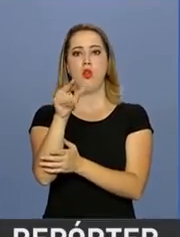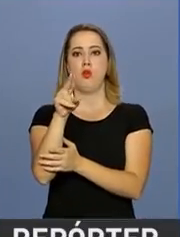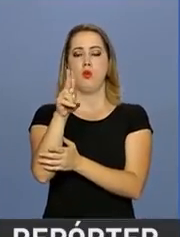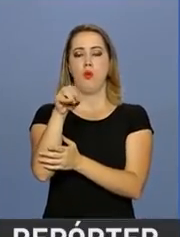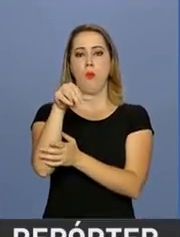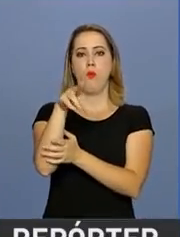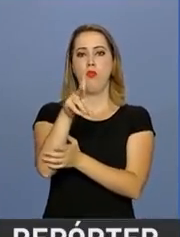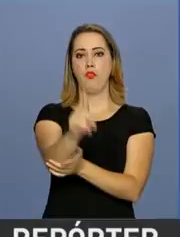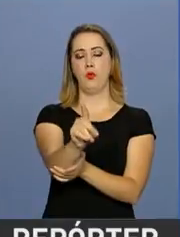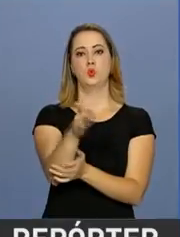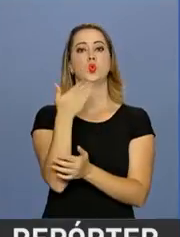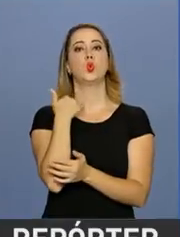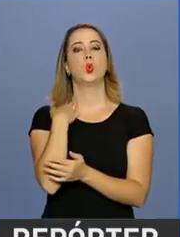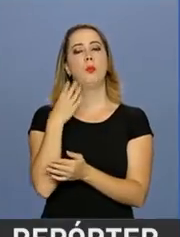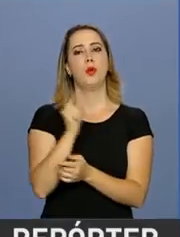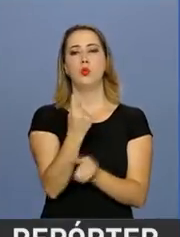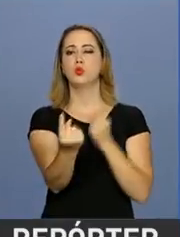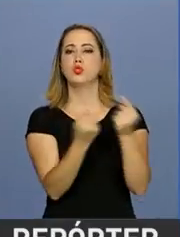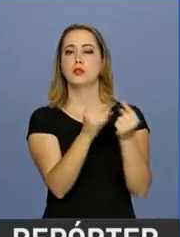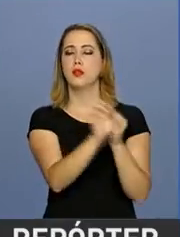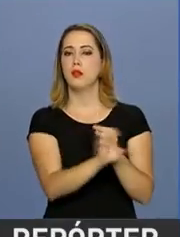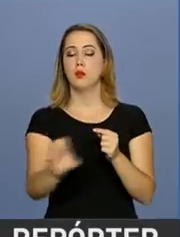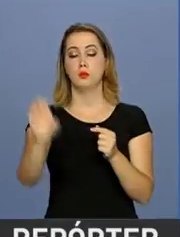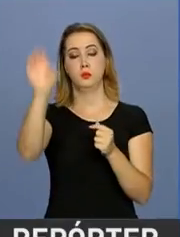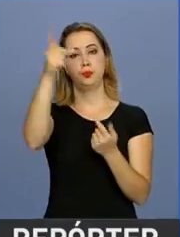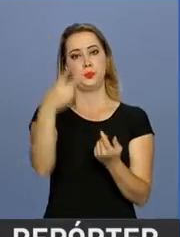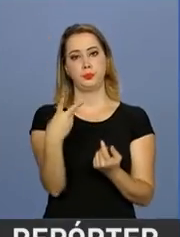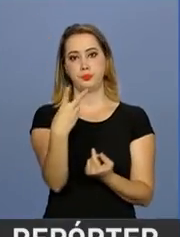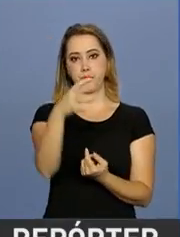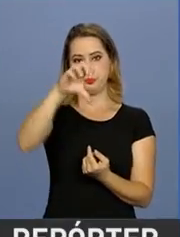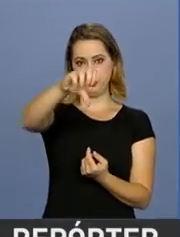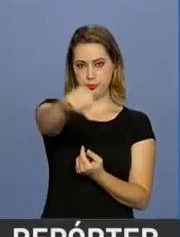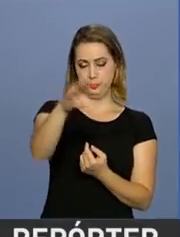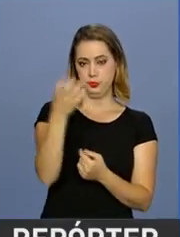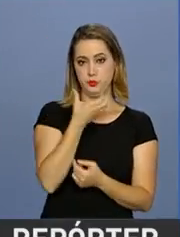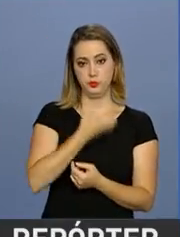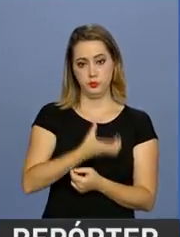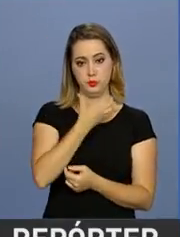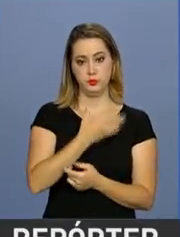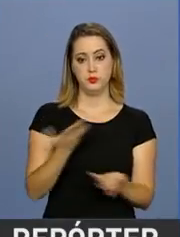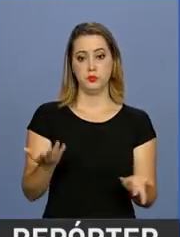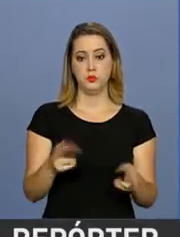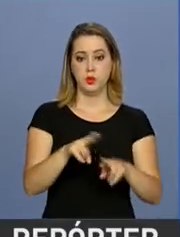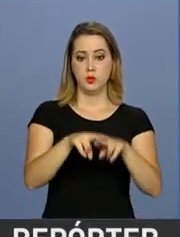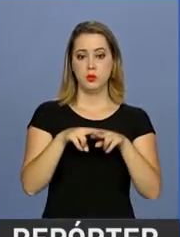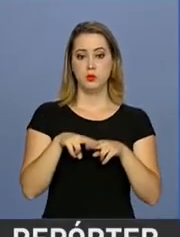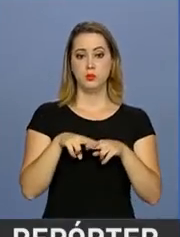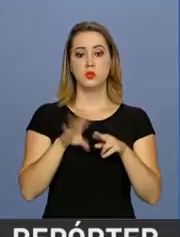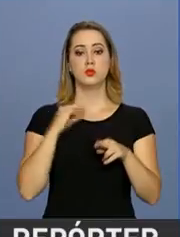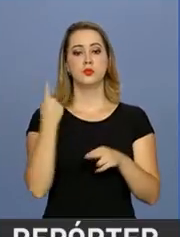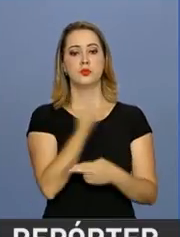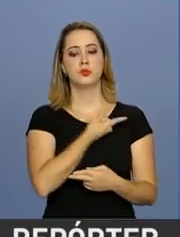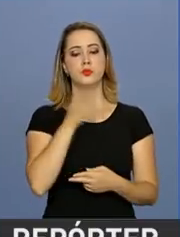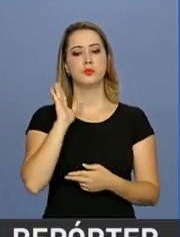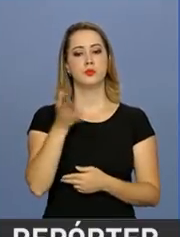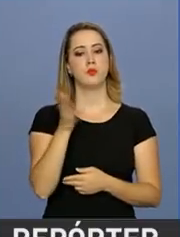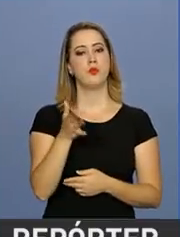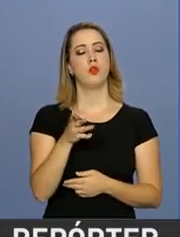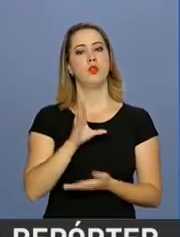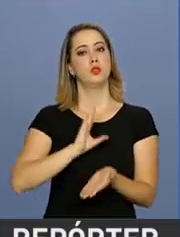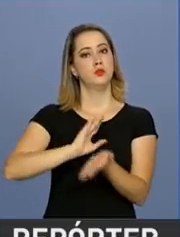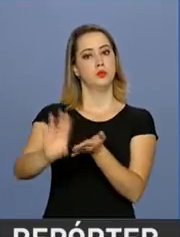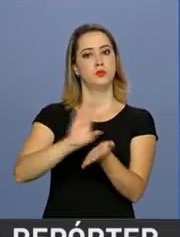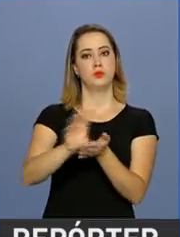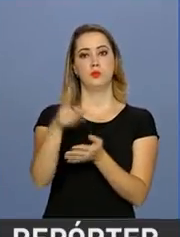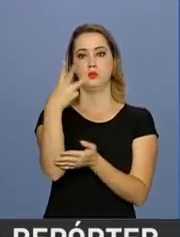conta do banco do fundo de cada estado dia 29 de dezembro por isso que nós ensinamos 32